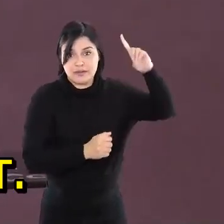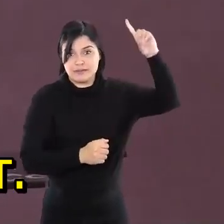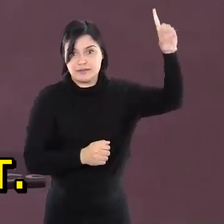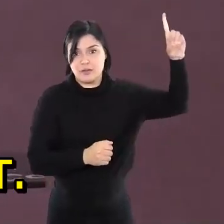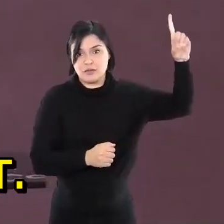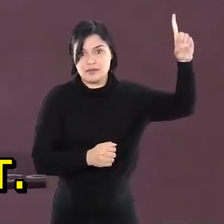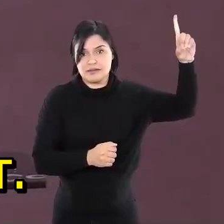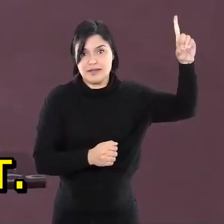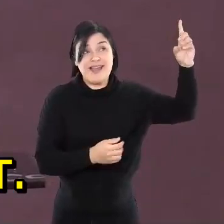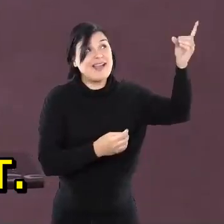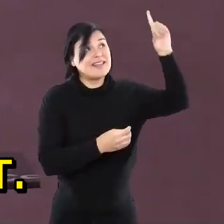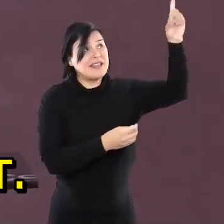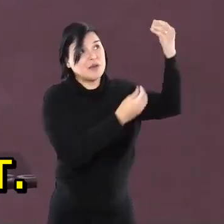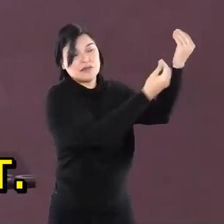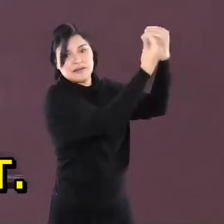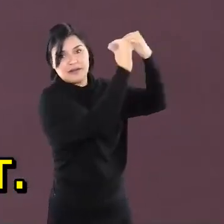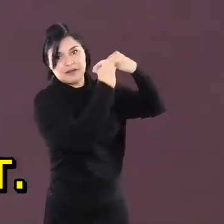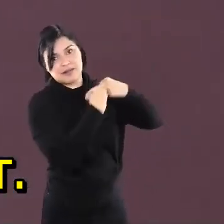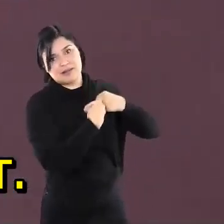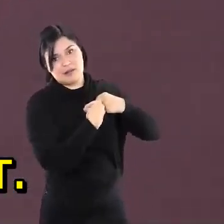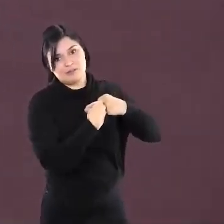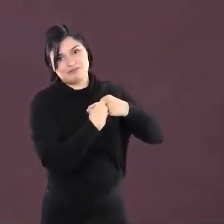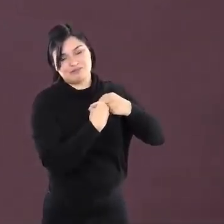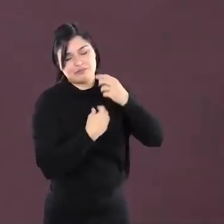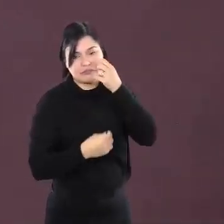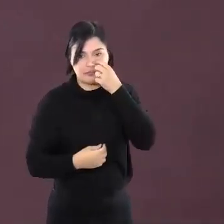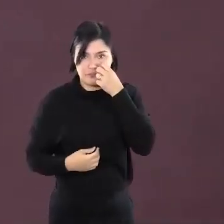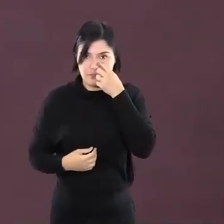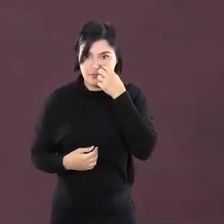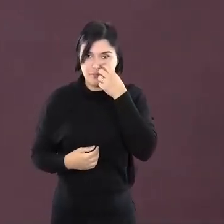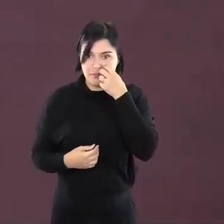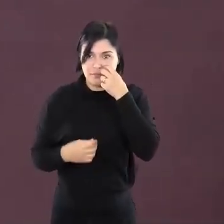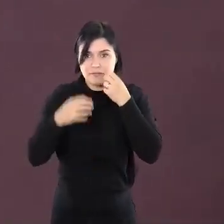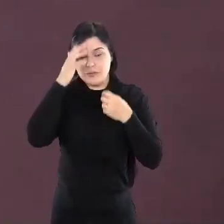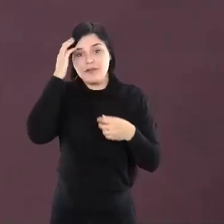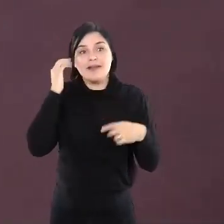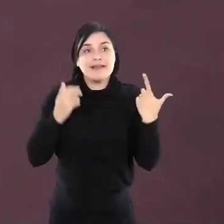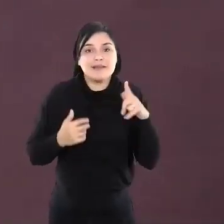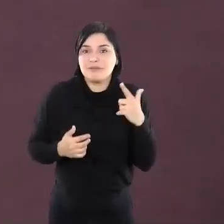de eu dizer que Deus não existe.